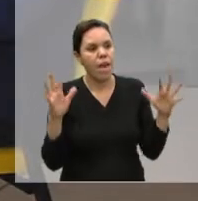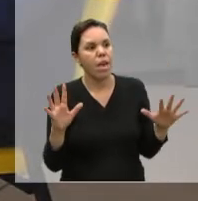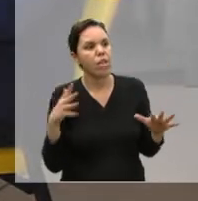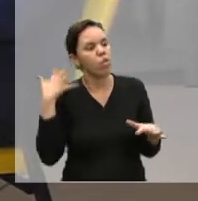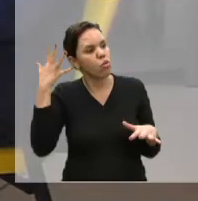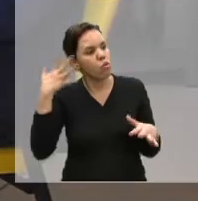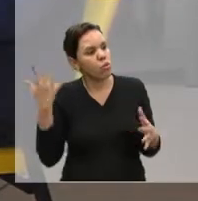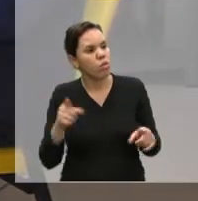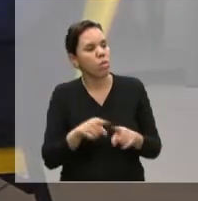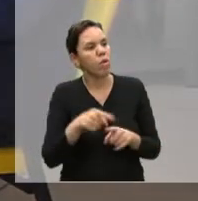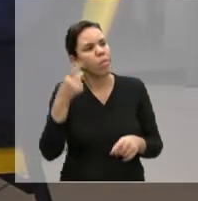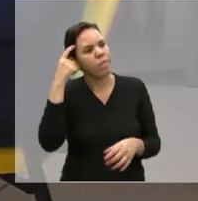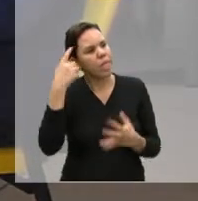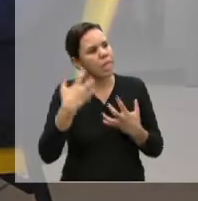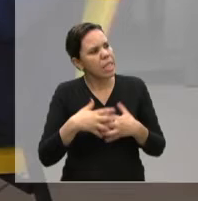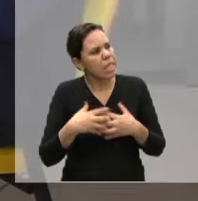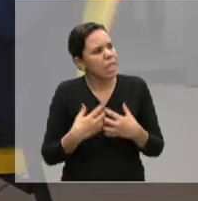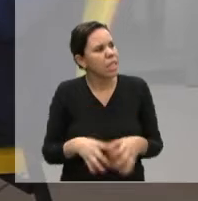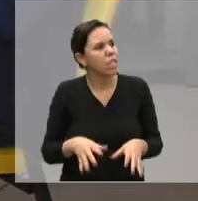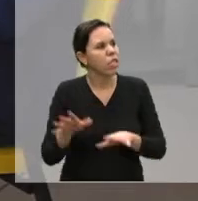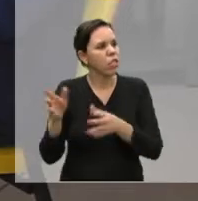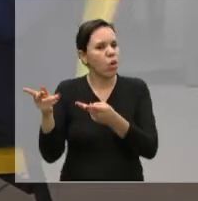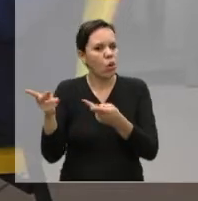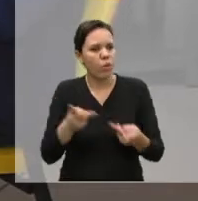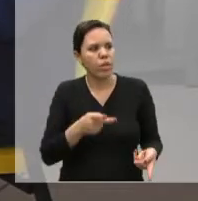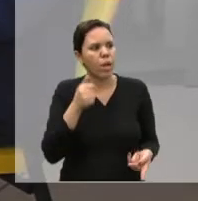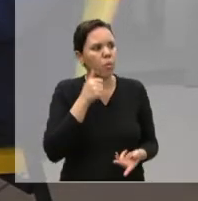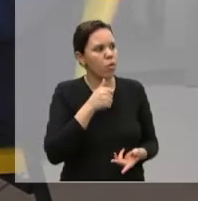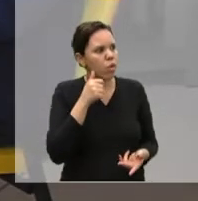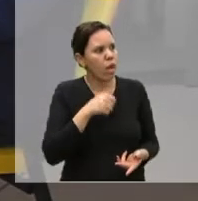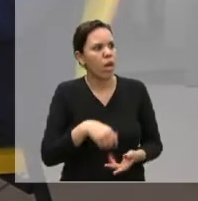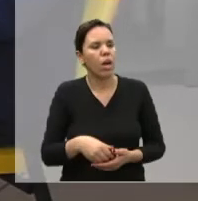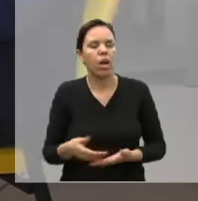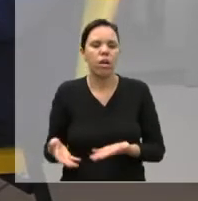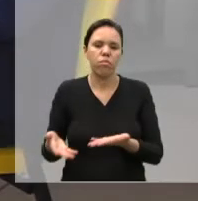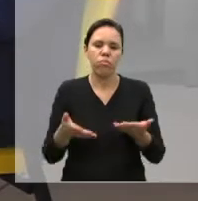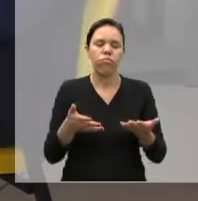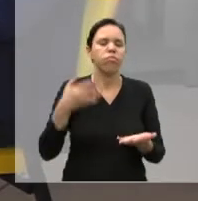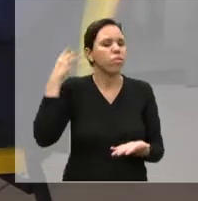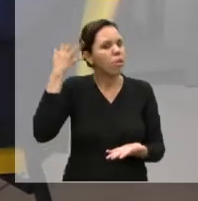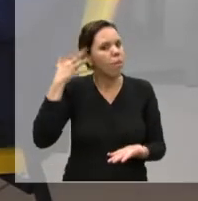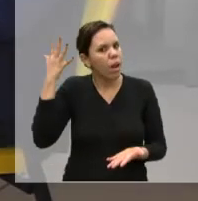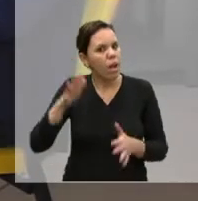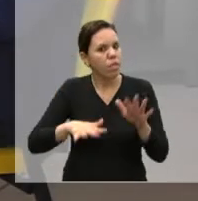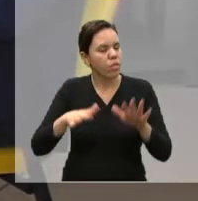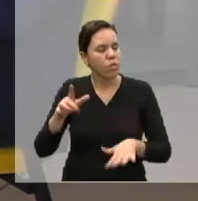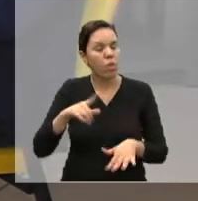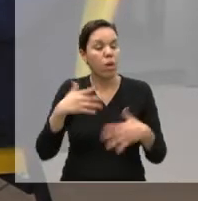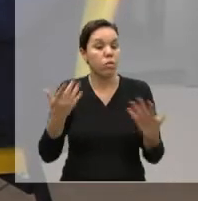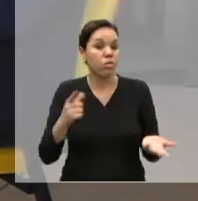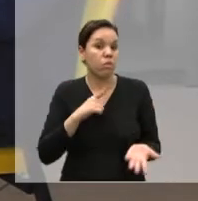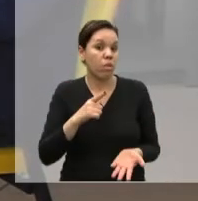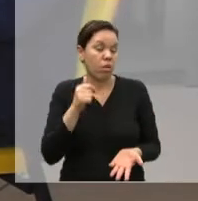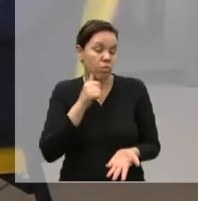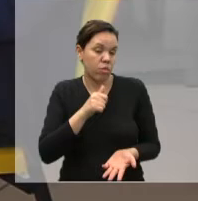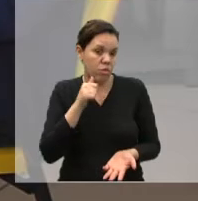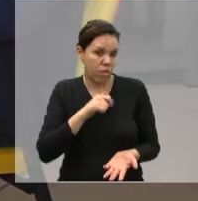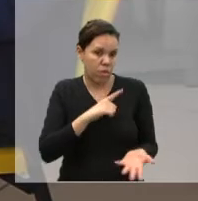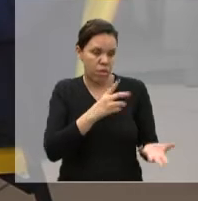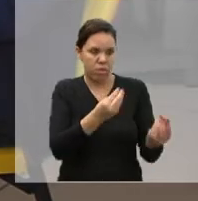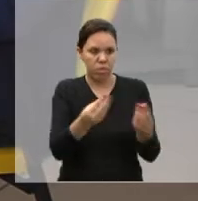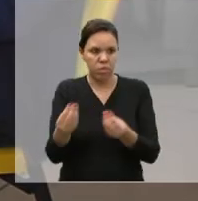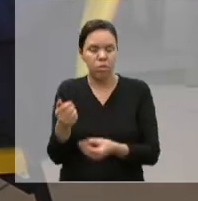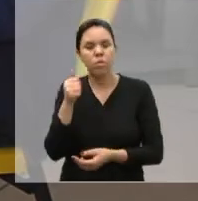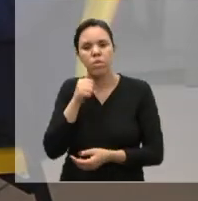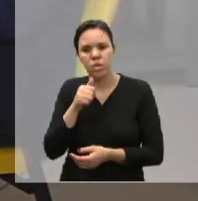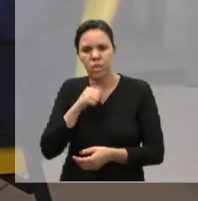chamar mulheres para dar palestras, quando há mulheres, né? E existem muitas mulheres em diversas áreas da